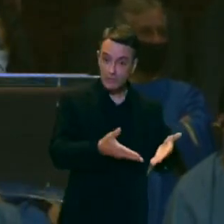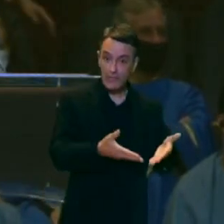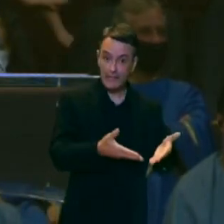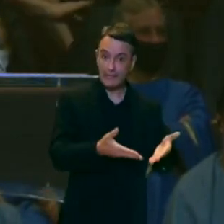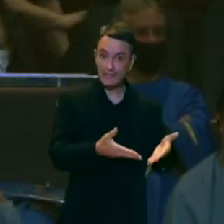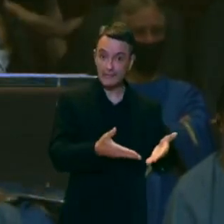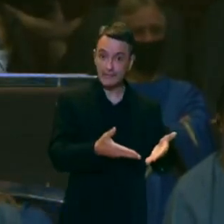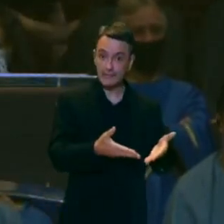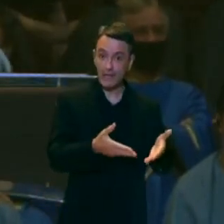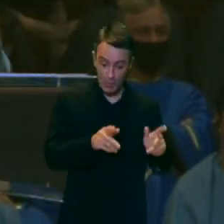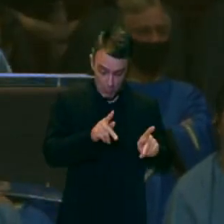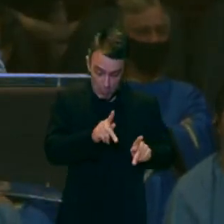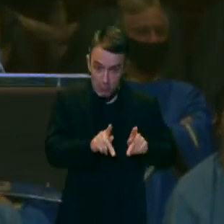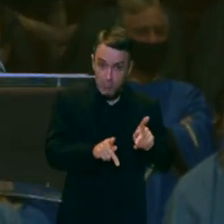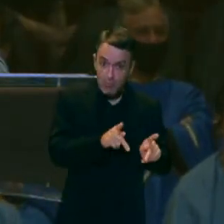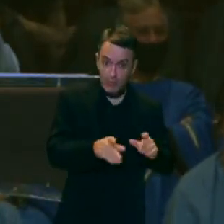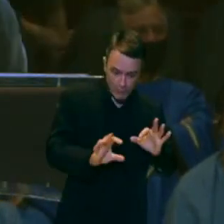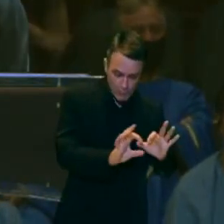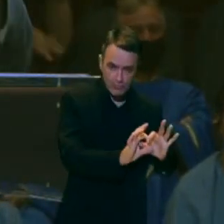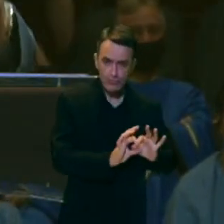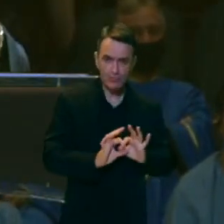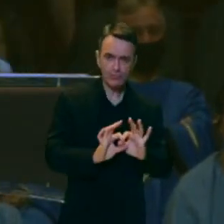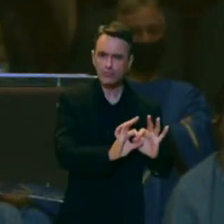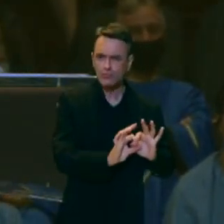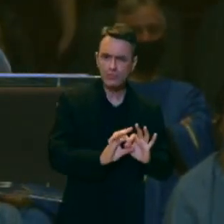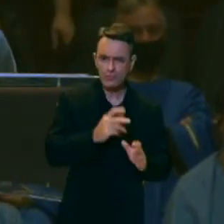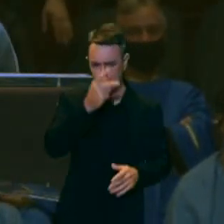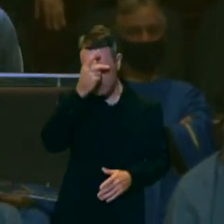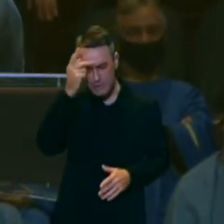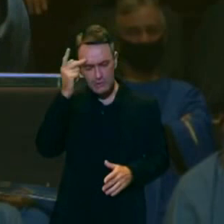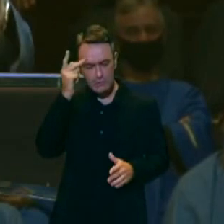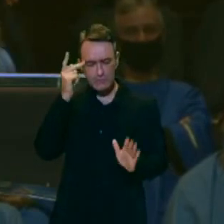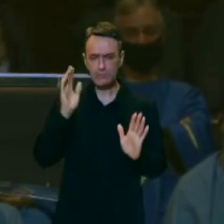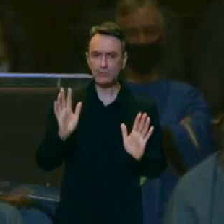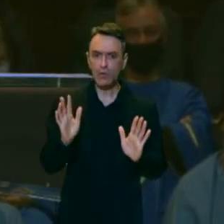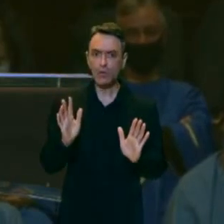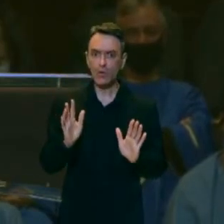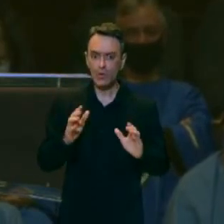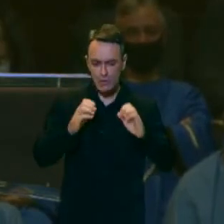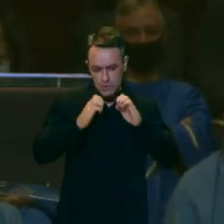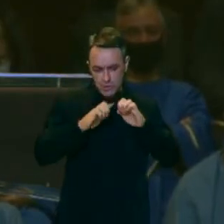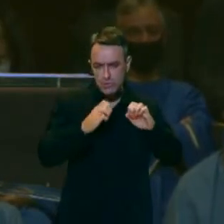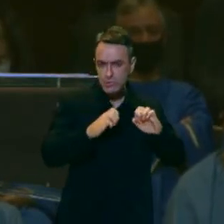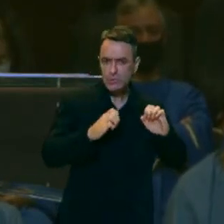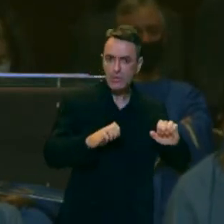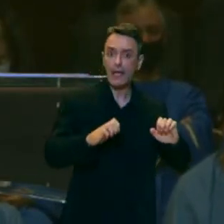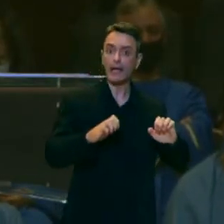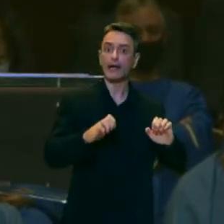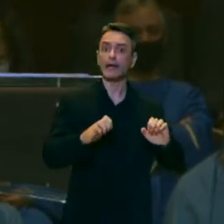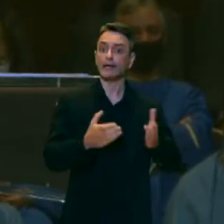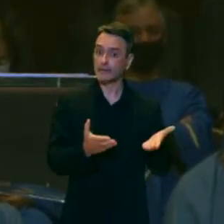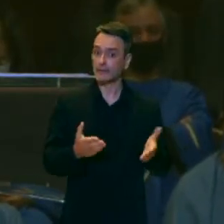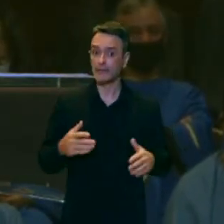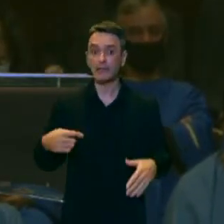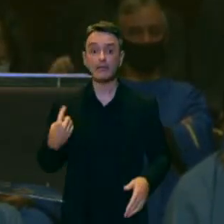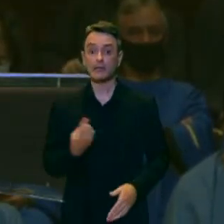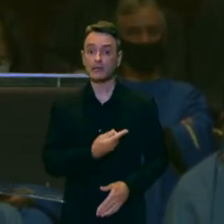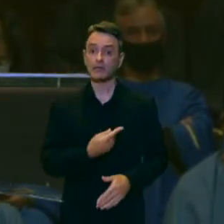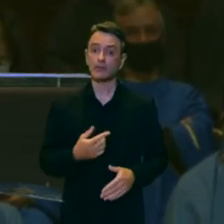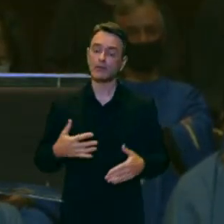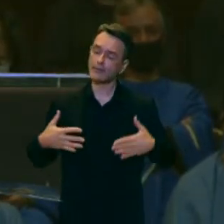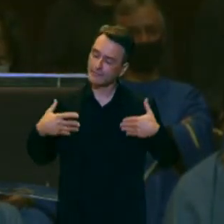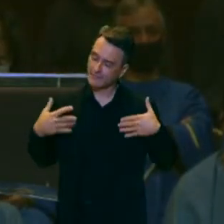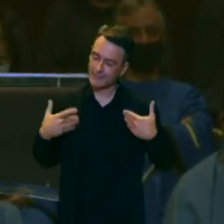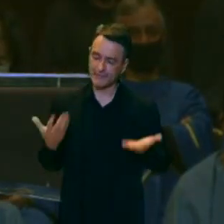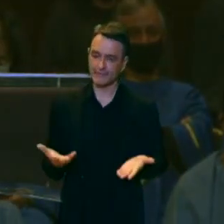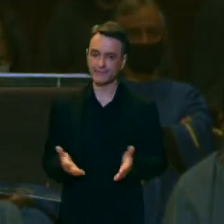está se reunindo ali, pessoas estão sendo levadas, para quem o evangelho está sendo levado, e a gente está muito feliz. E agora no